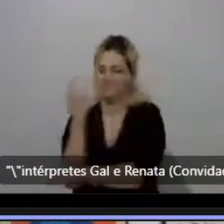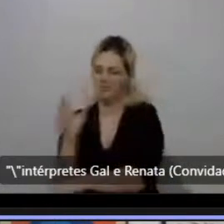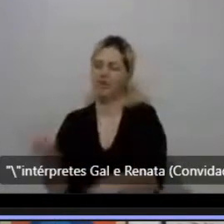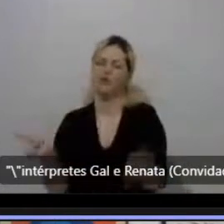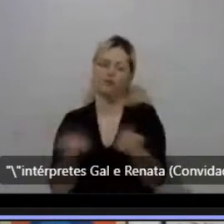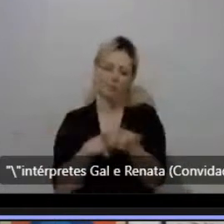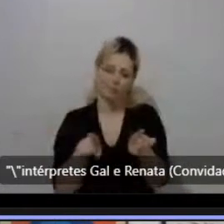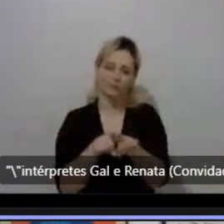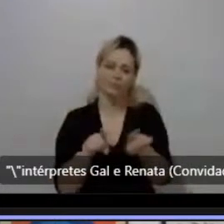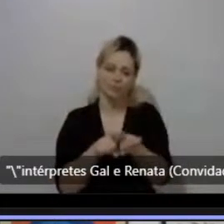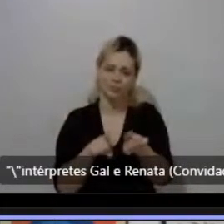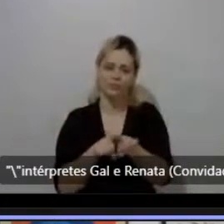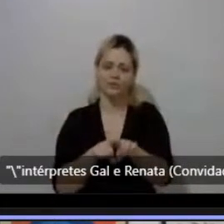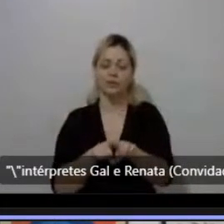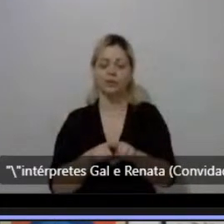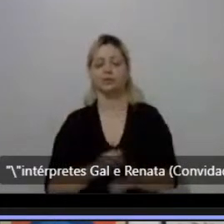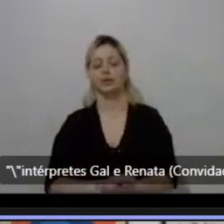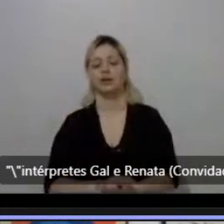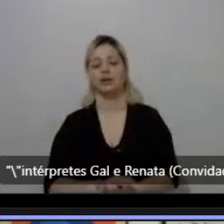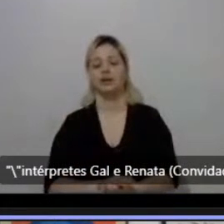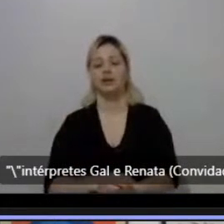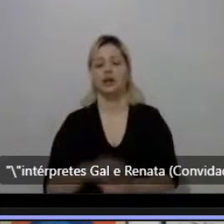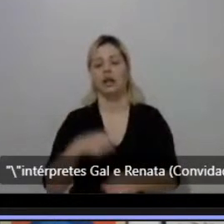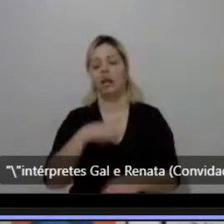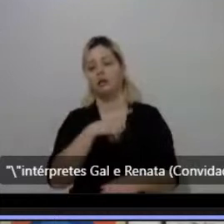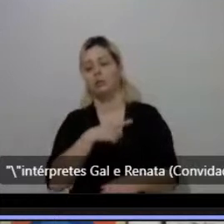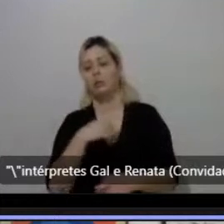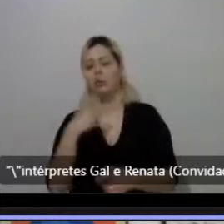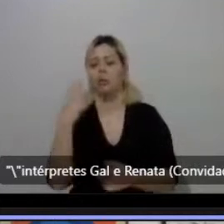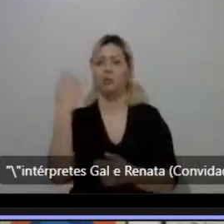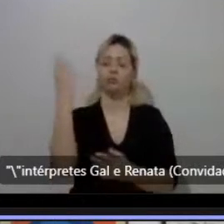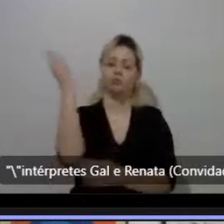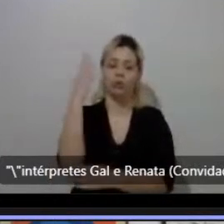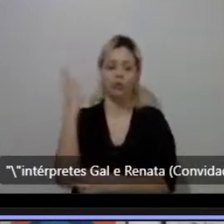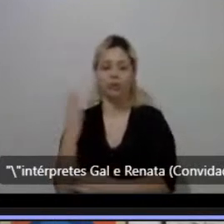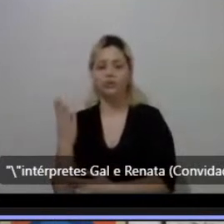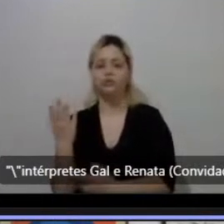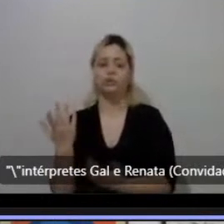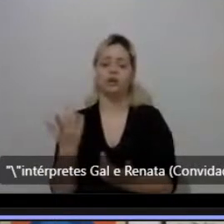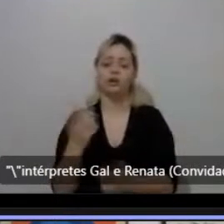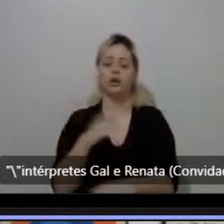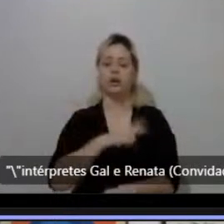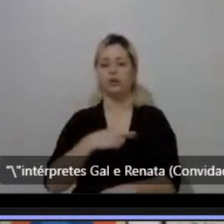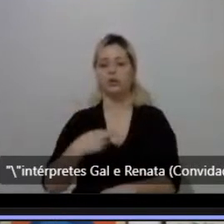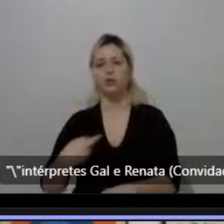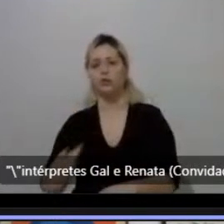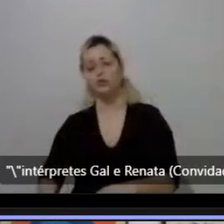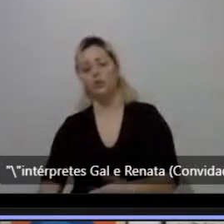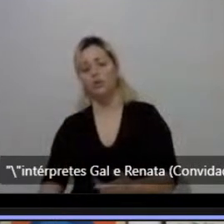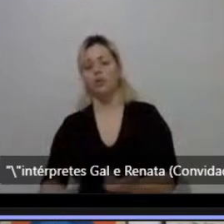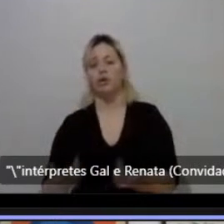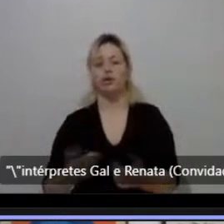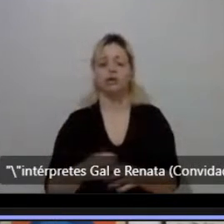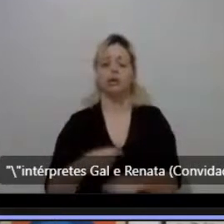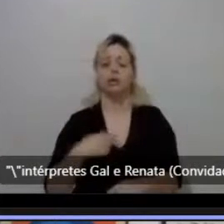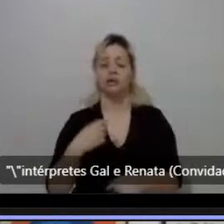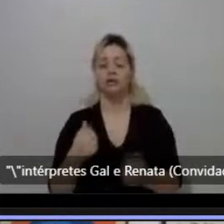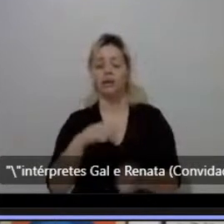aconteceu na Argentina, que aconteceu no Chile, no Brasil, né, o empobrecimento, né, da sociedade,